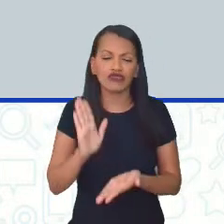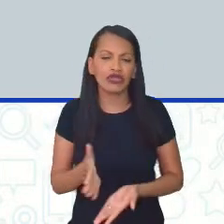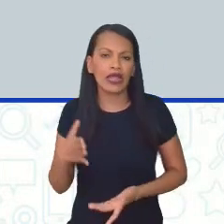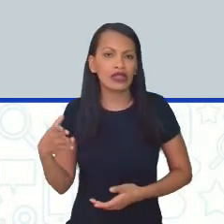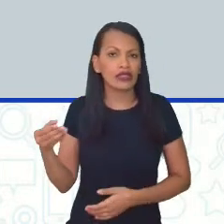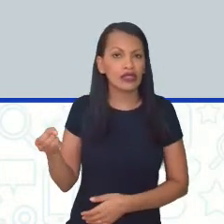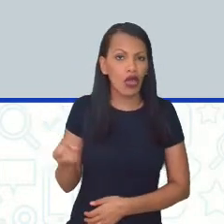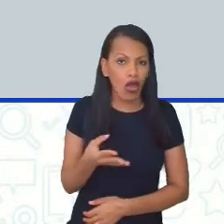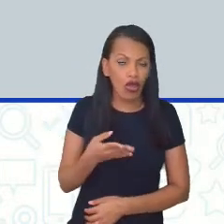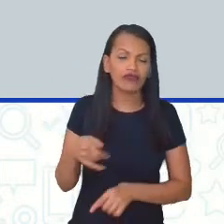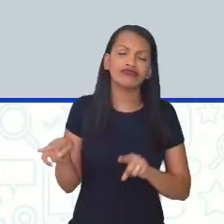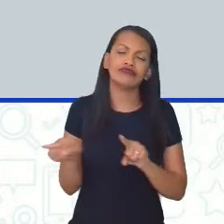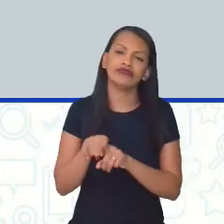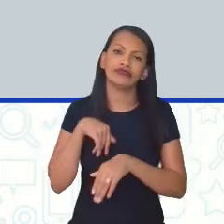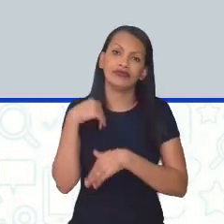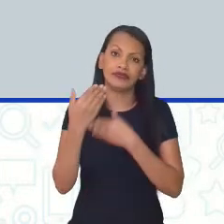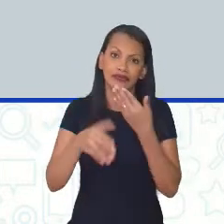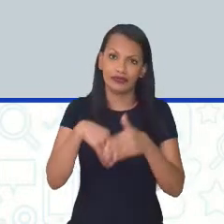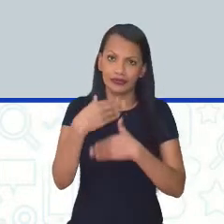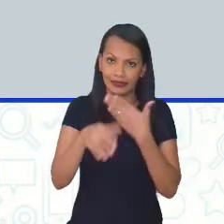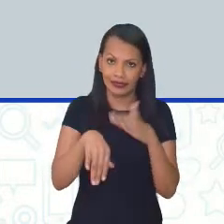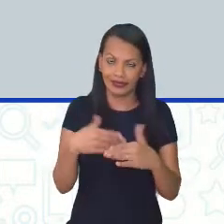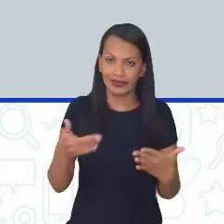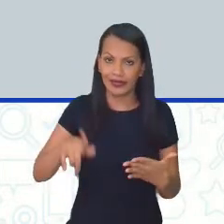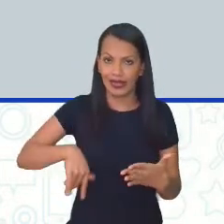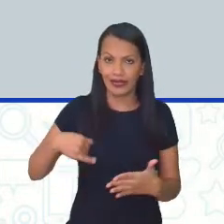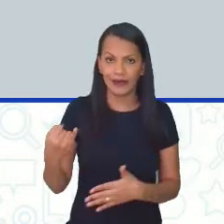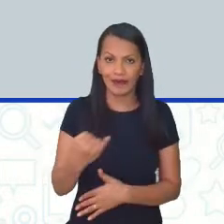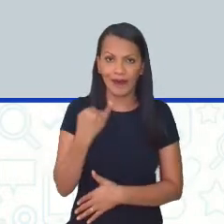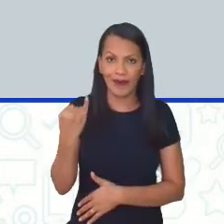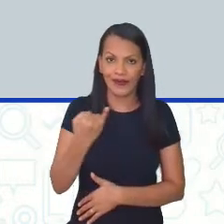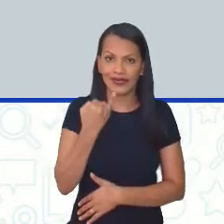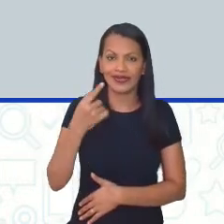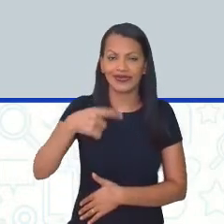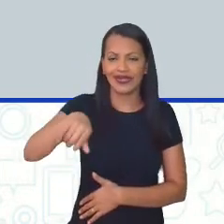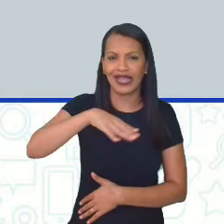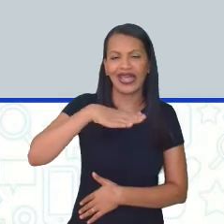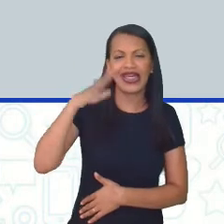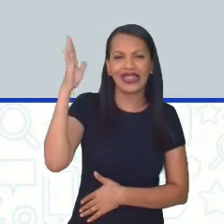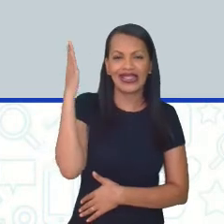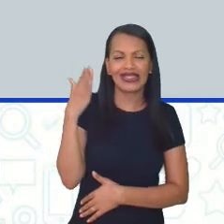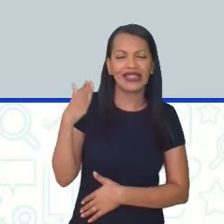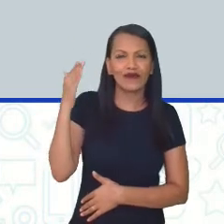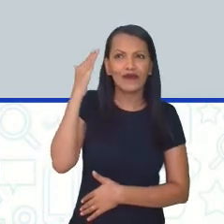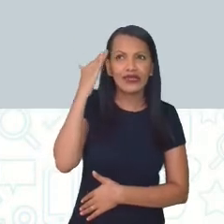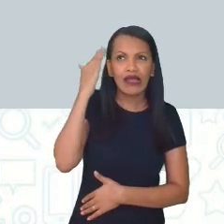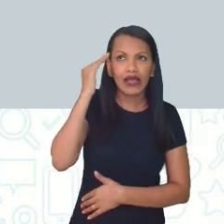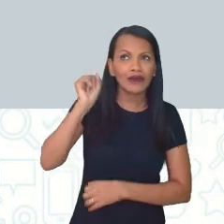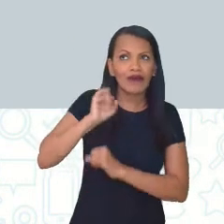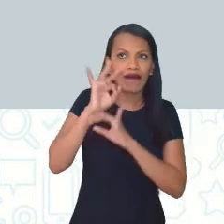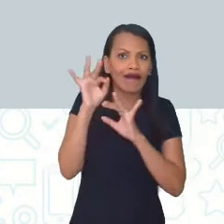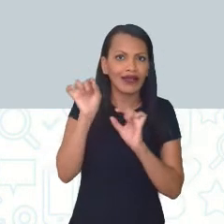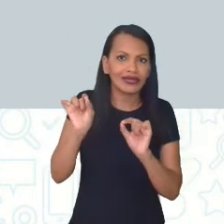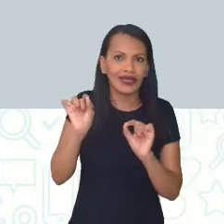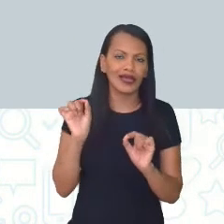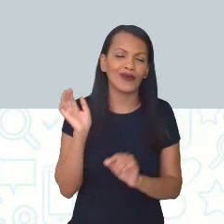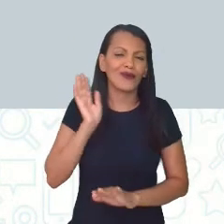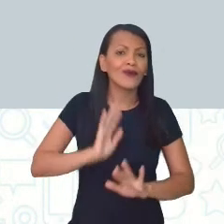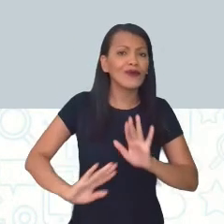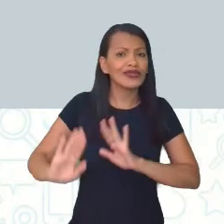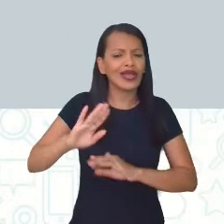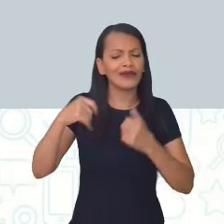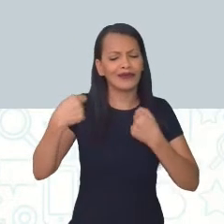inovando também essas camisinhas. Então, é muito importante que tenhamos esse cuidado. E as